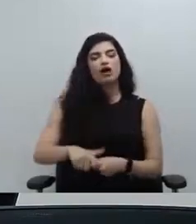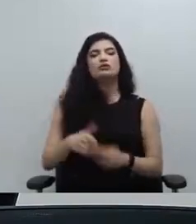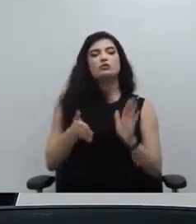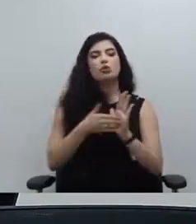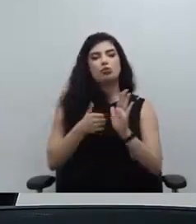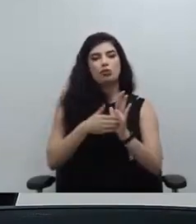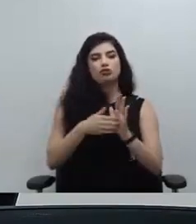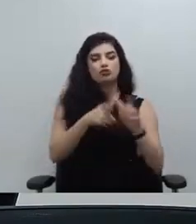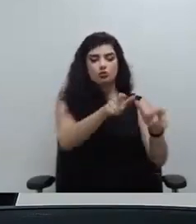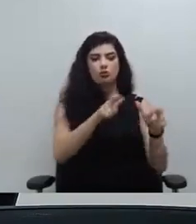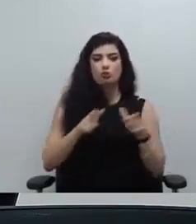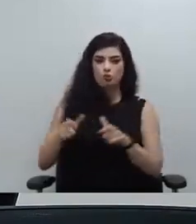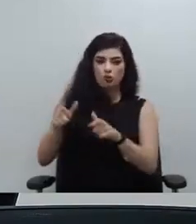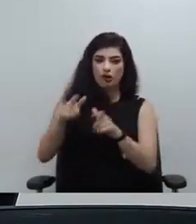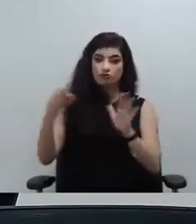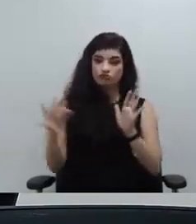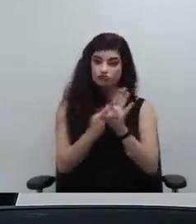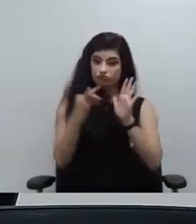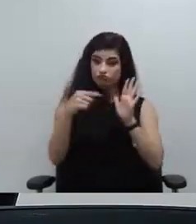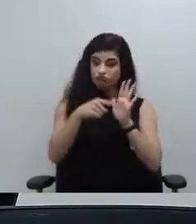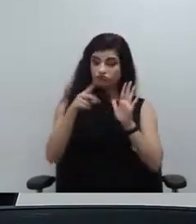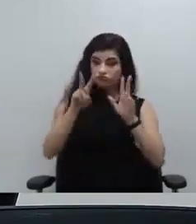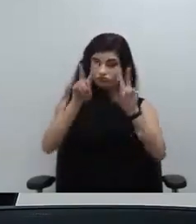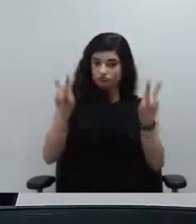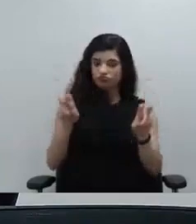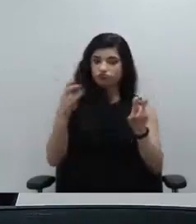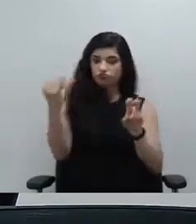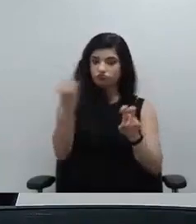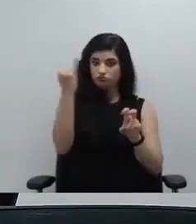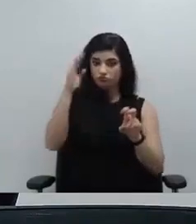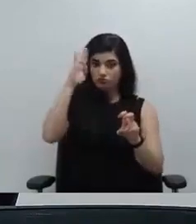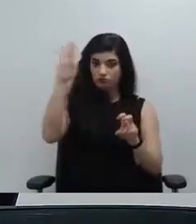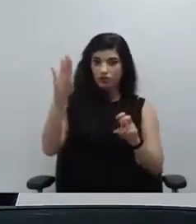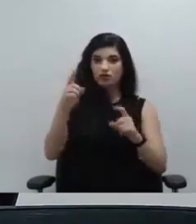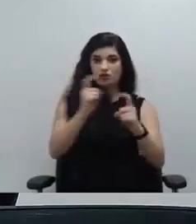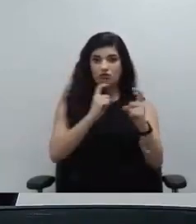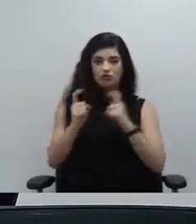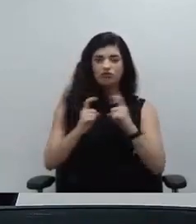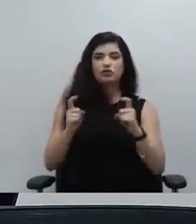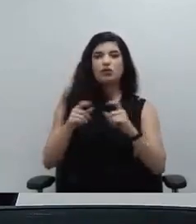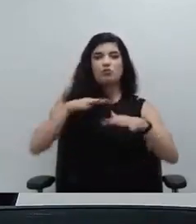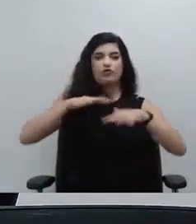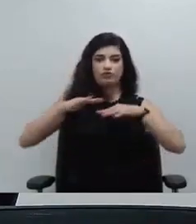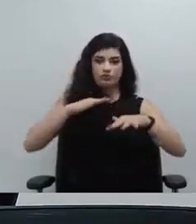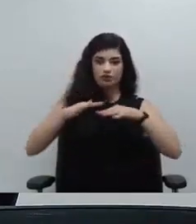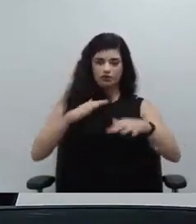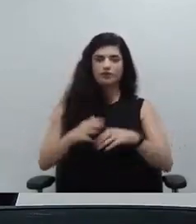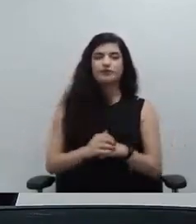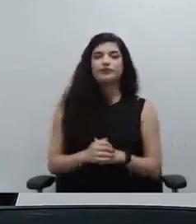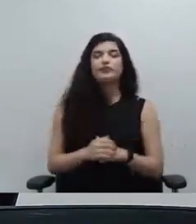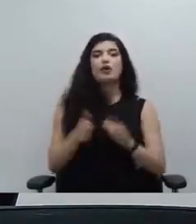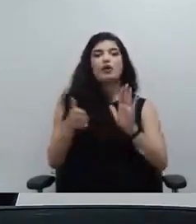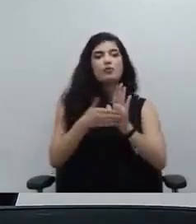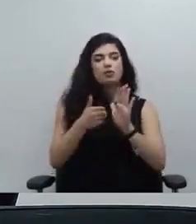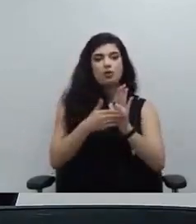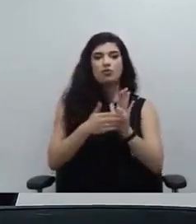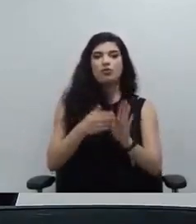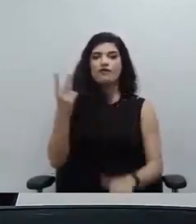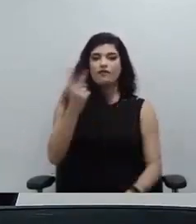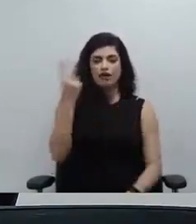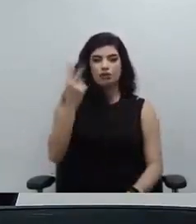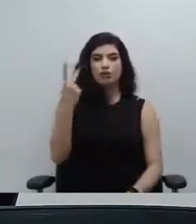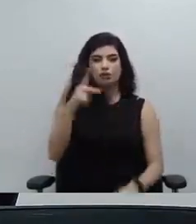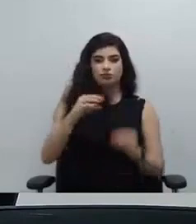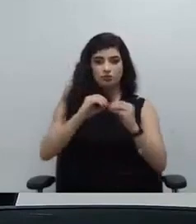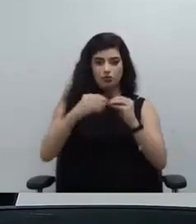regionais, aqui destacadas entre aspas, trazidas às pré-conferências pelos movimentos. Ao propor a valorização do